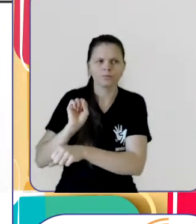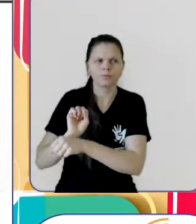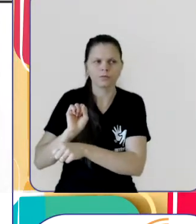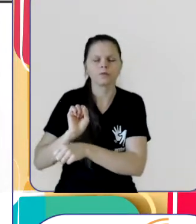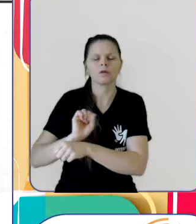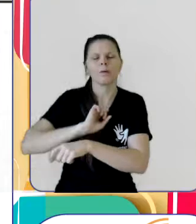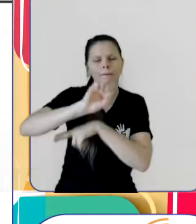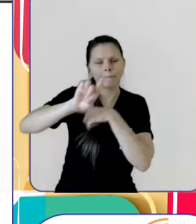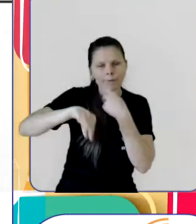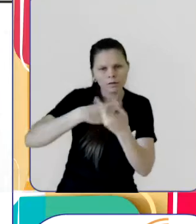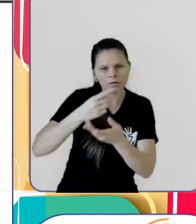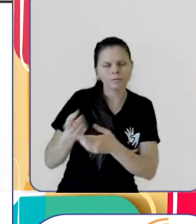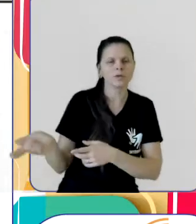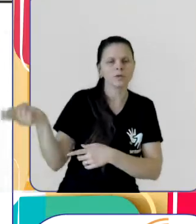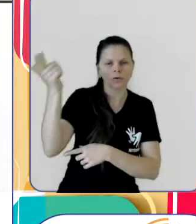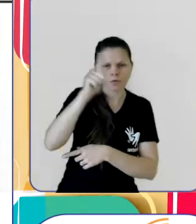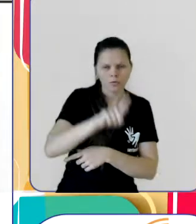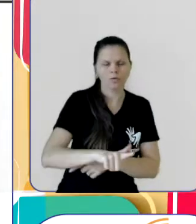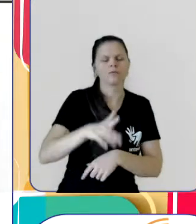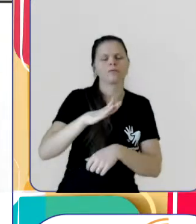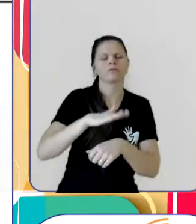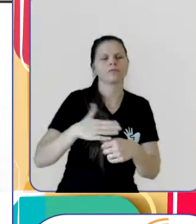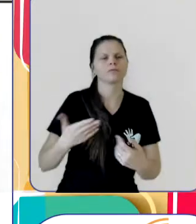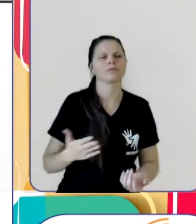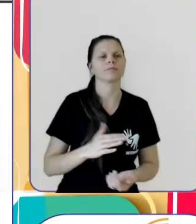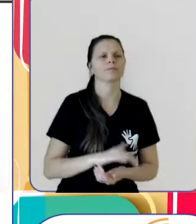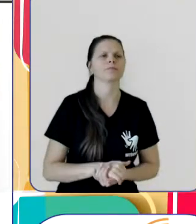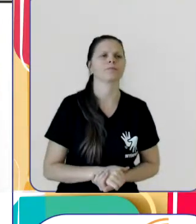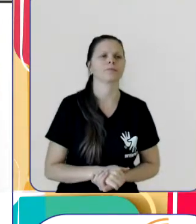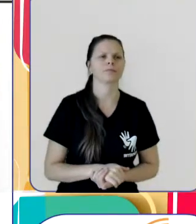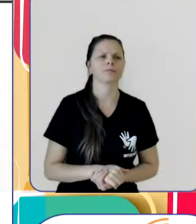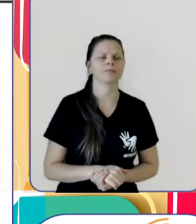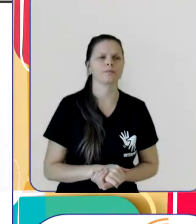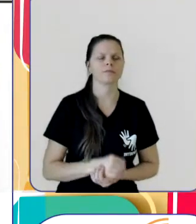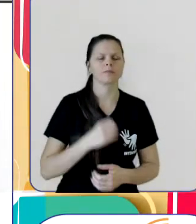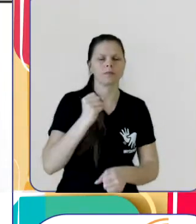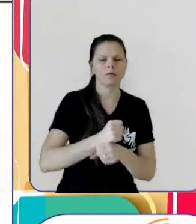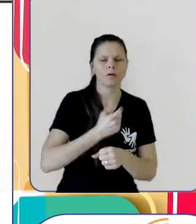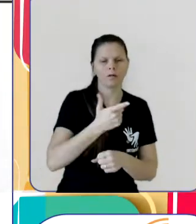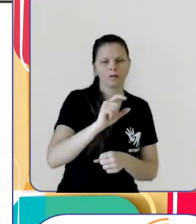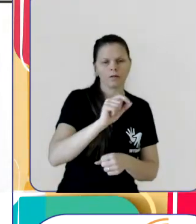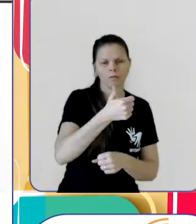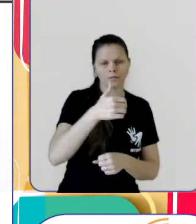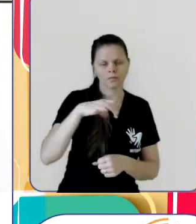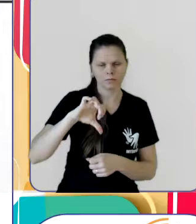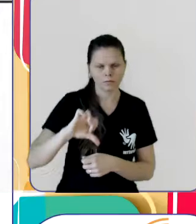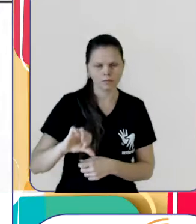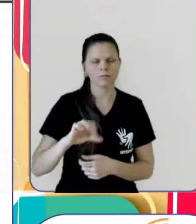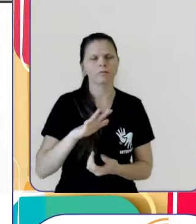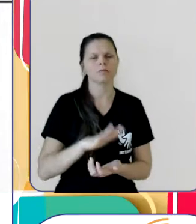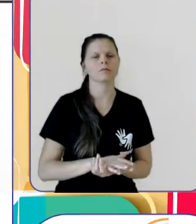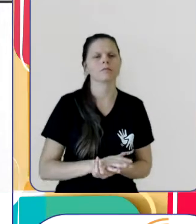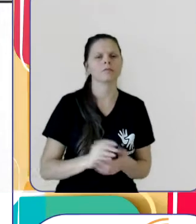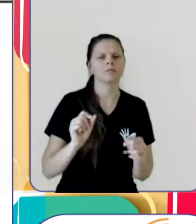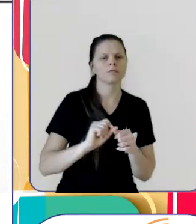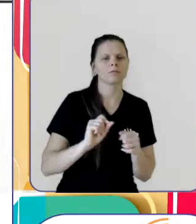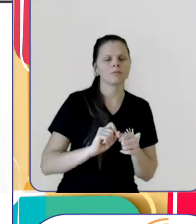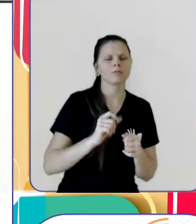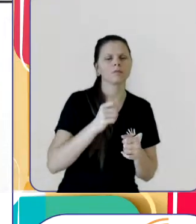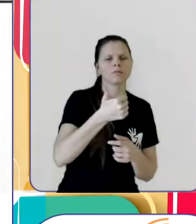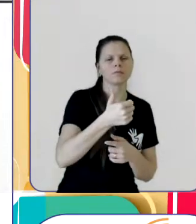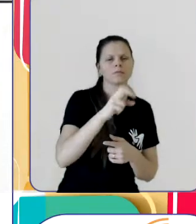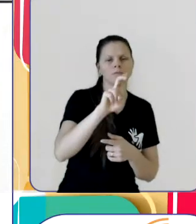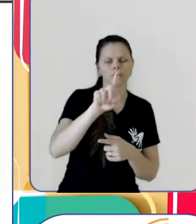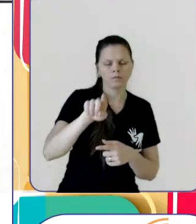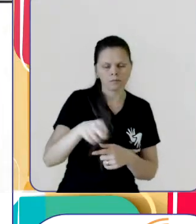para serem chamadas novamente, devido à demanda estar alta. Então, em 2019, foram realizados